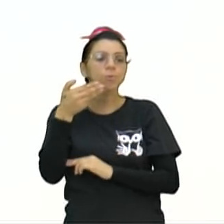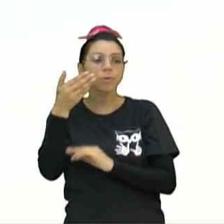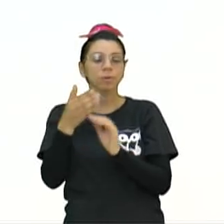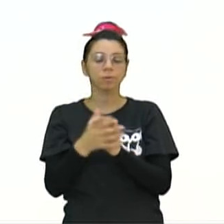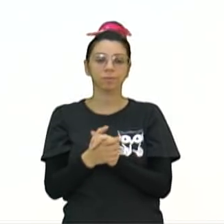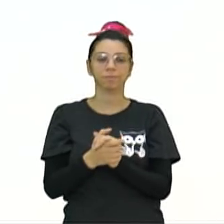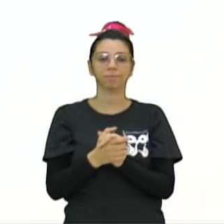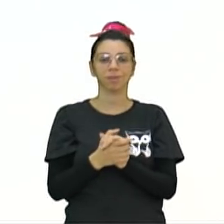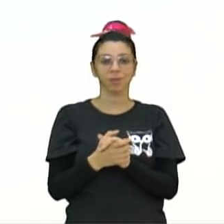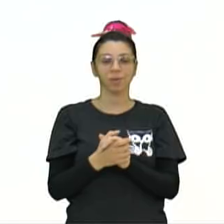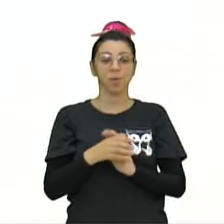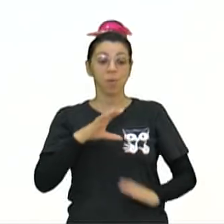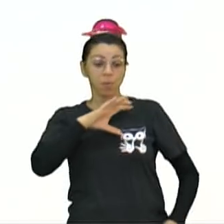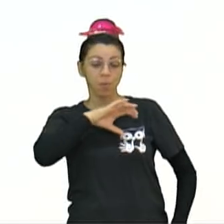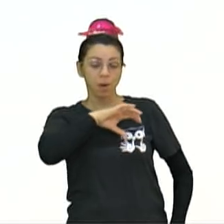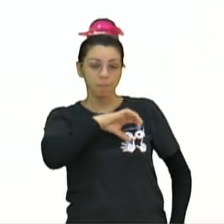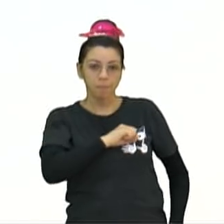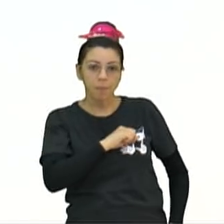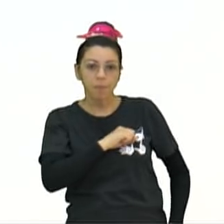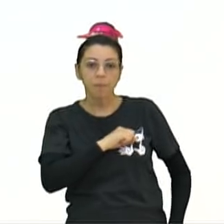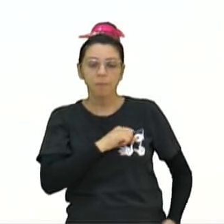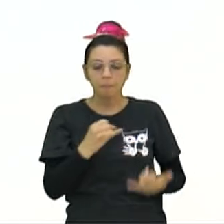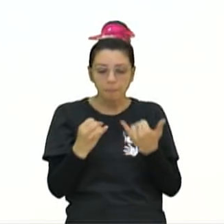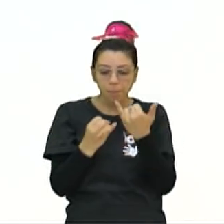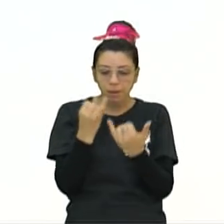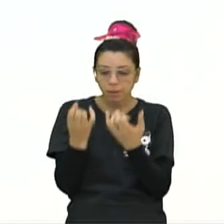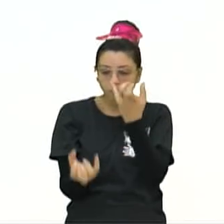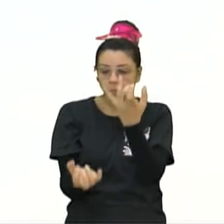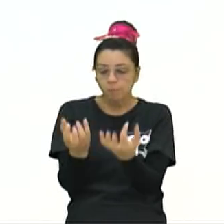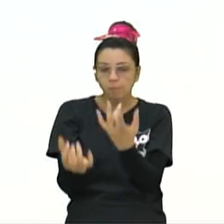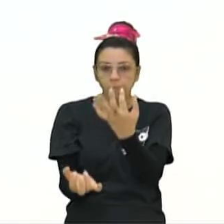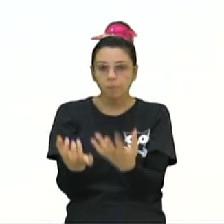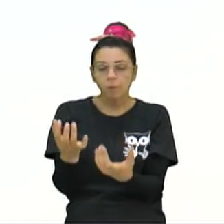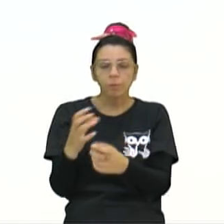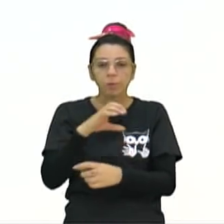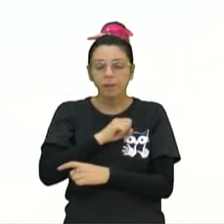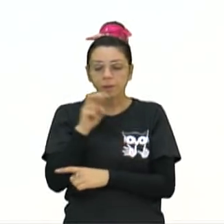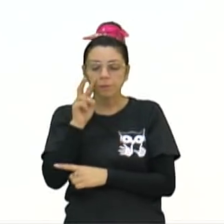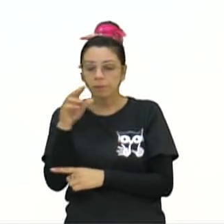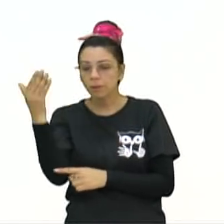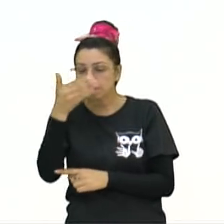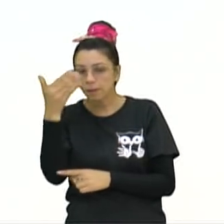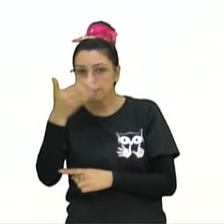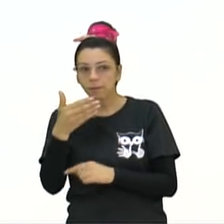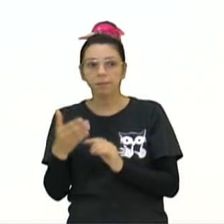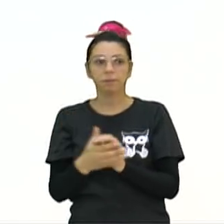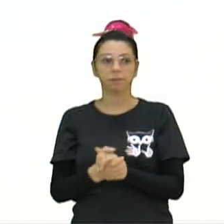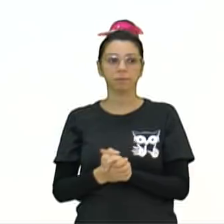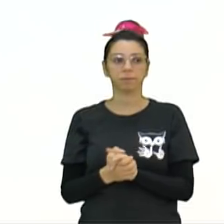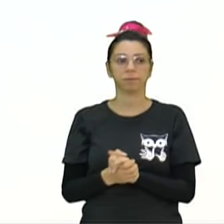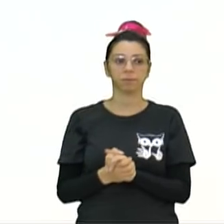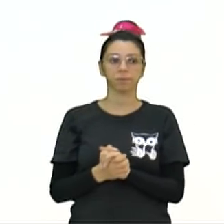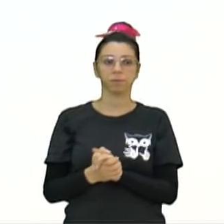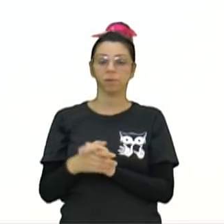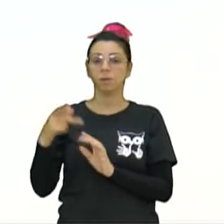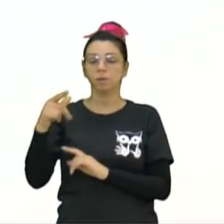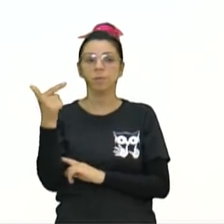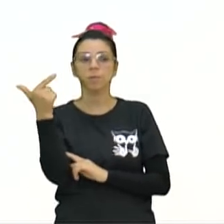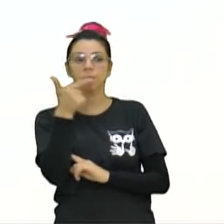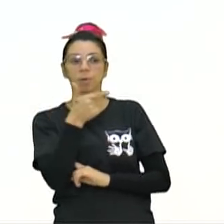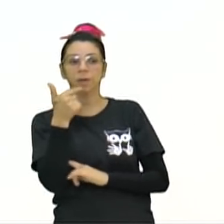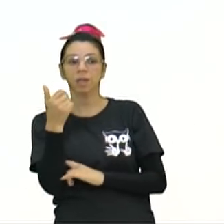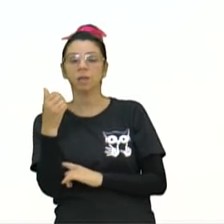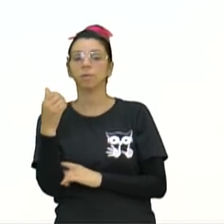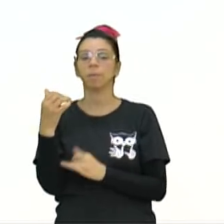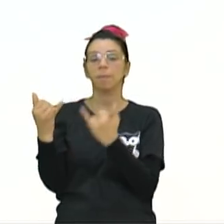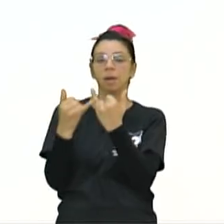sem se ver. Comparação. Seu sorriso é como o sol em um dia de chuva. Comparação. E minha vida é como